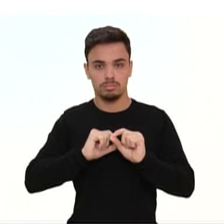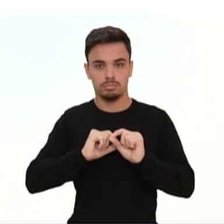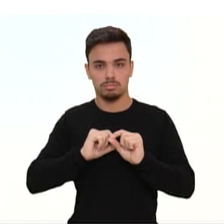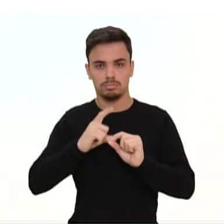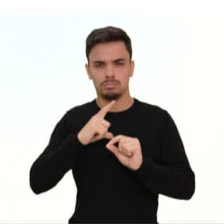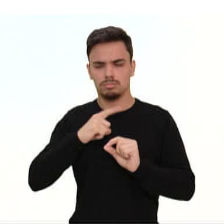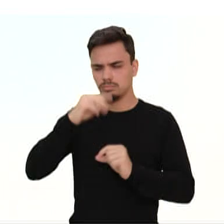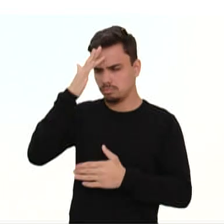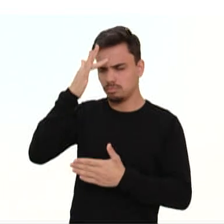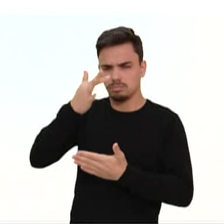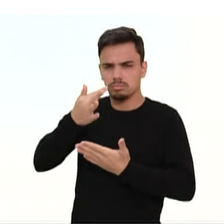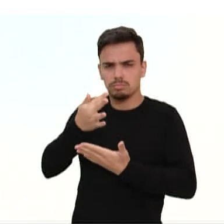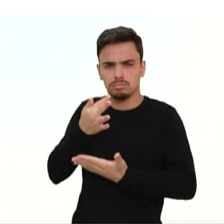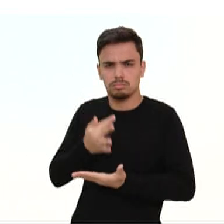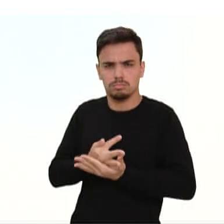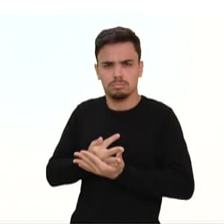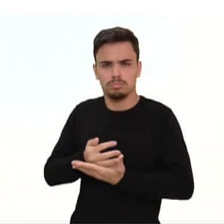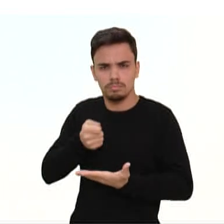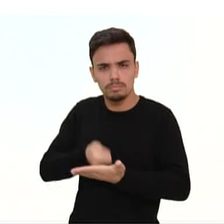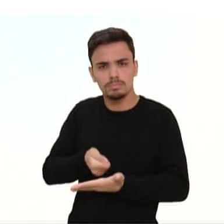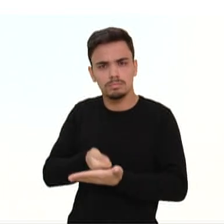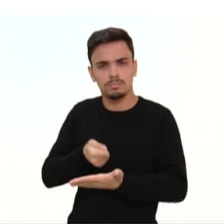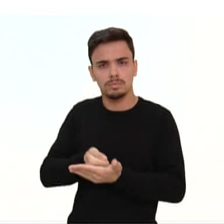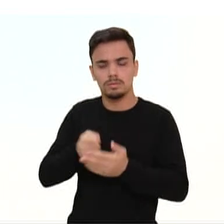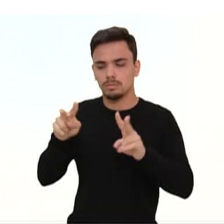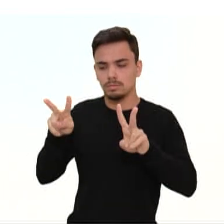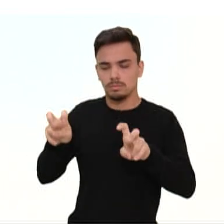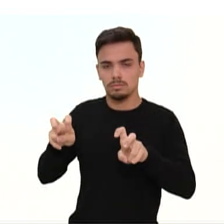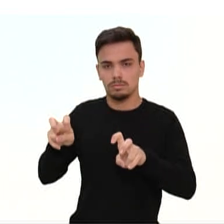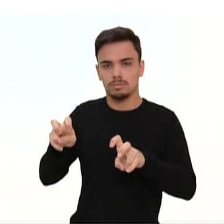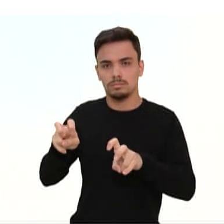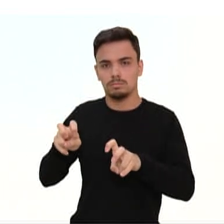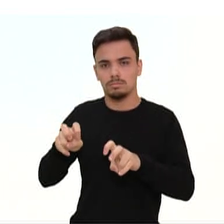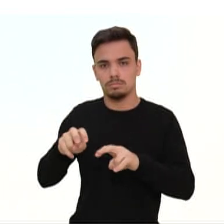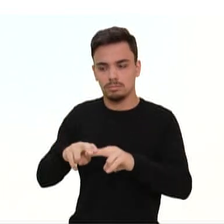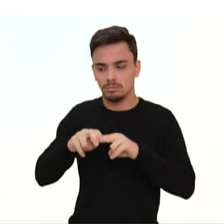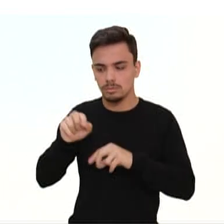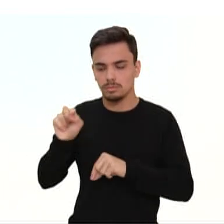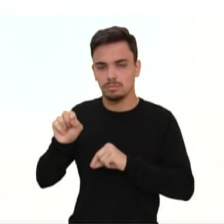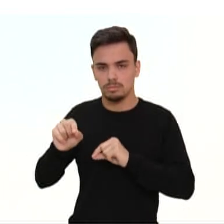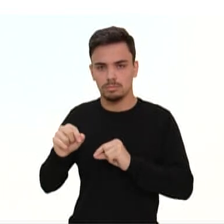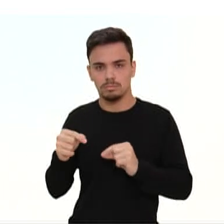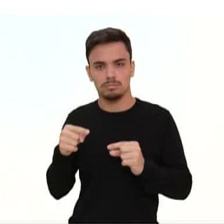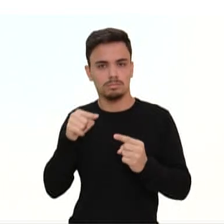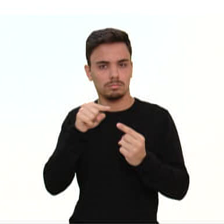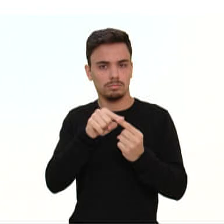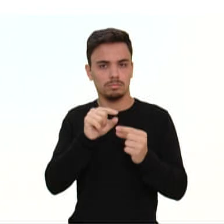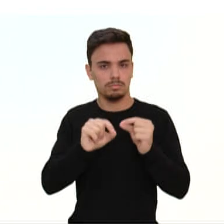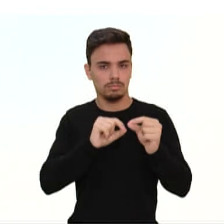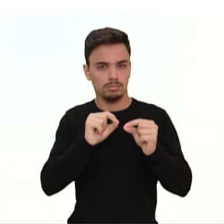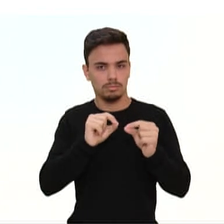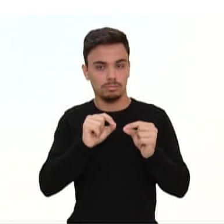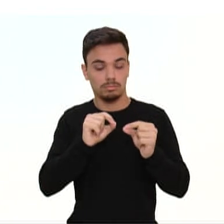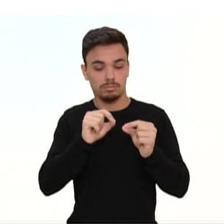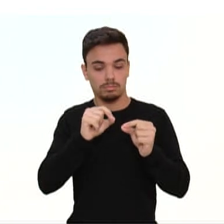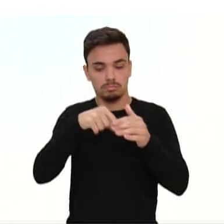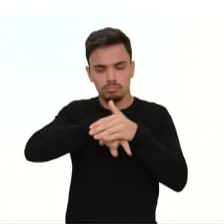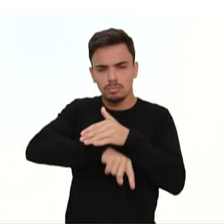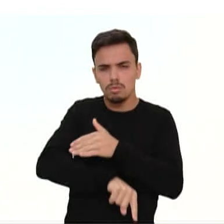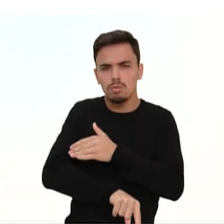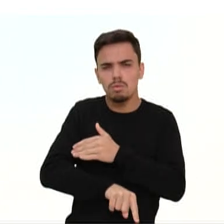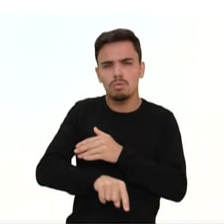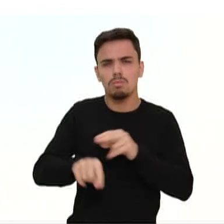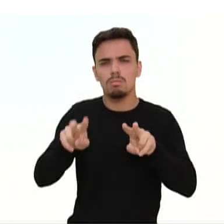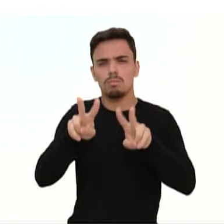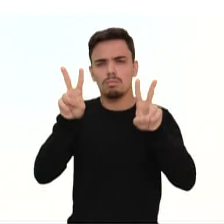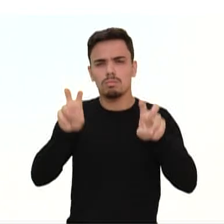inabalável fé de que o pensar, pelo fio condutor da causalidade, atinge até os abismos mais profundos